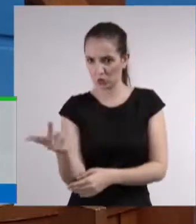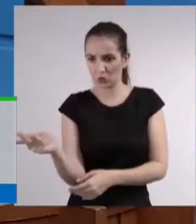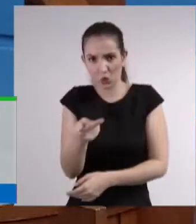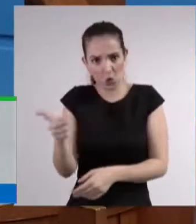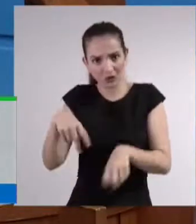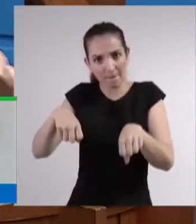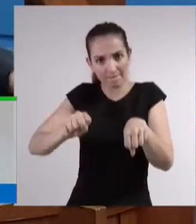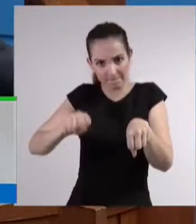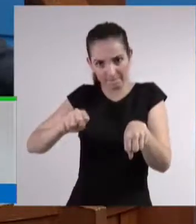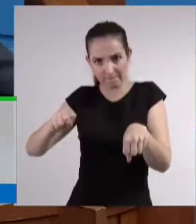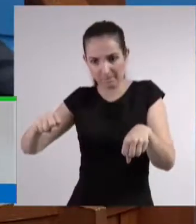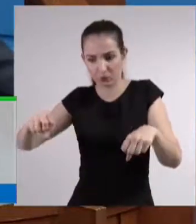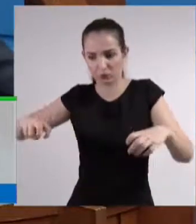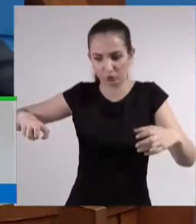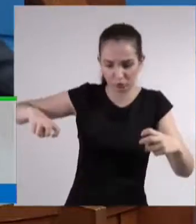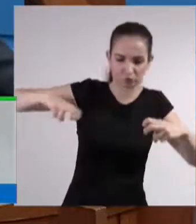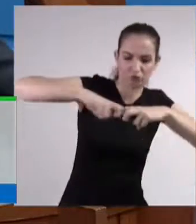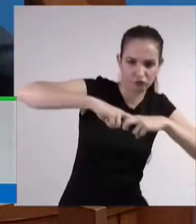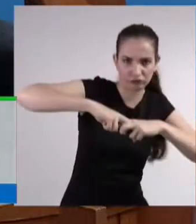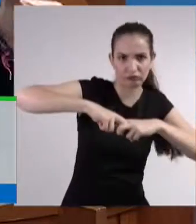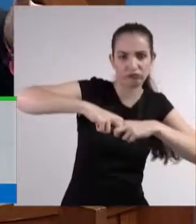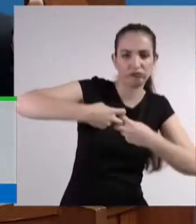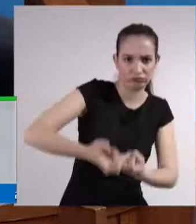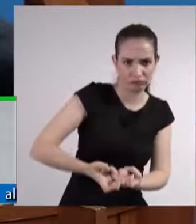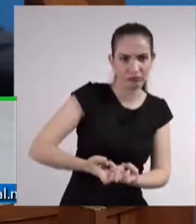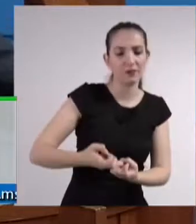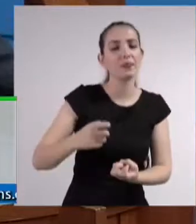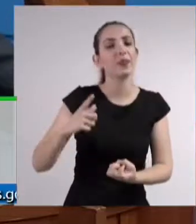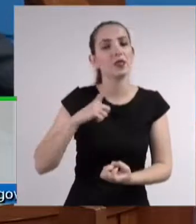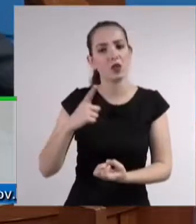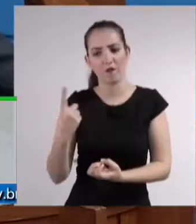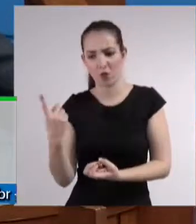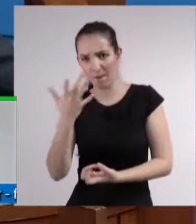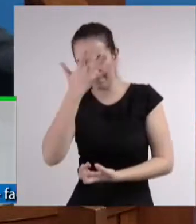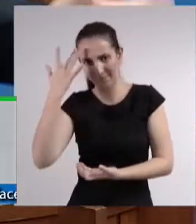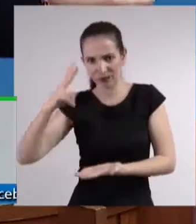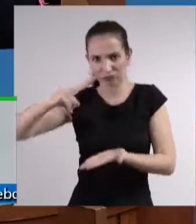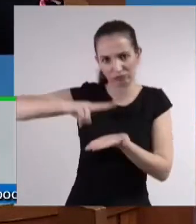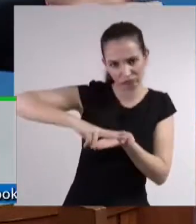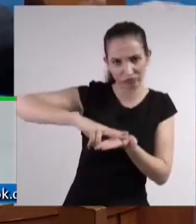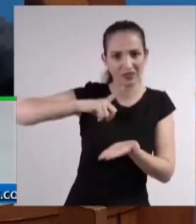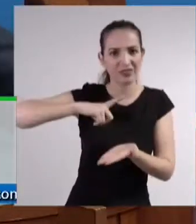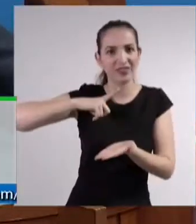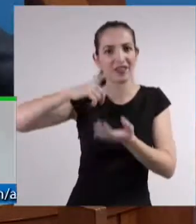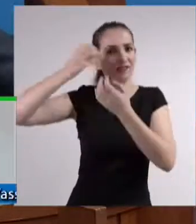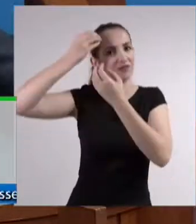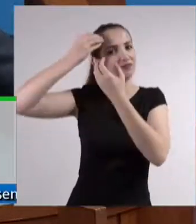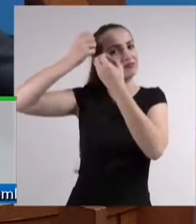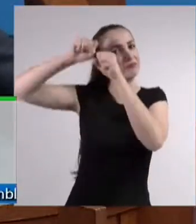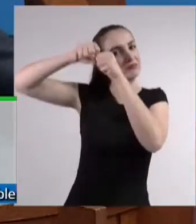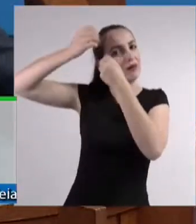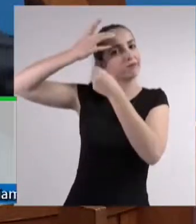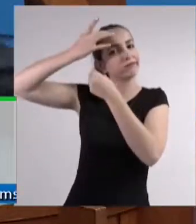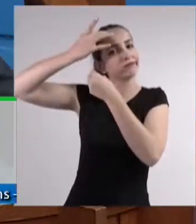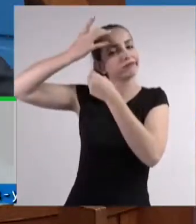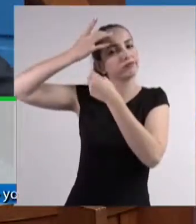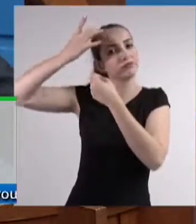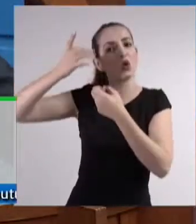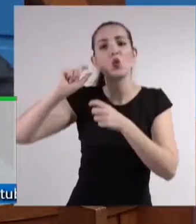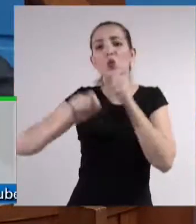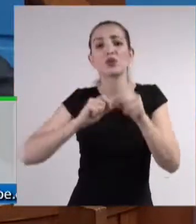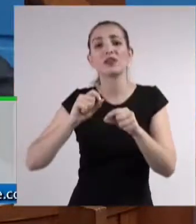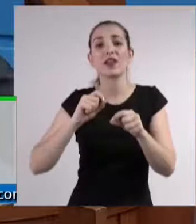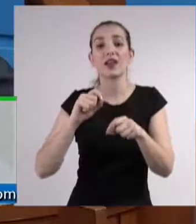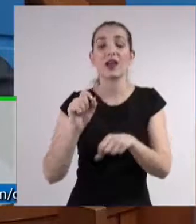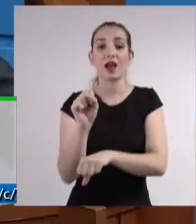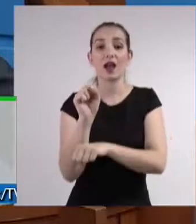dois motociclistas tromparam e ele teve um traumatismo crânioencefálico. 43 minutos demorou a